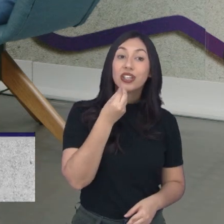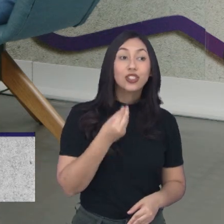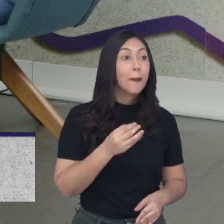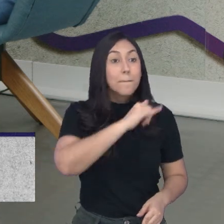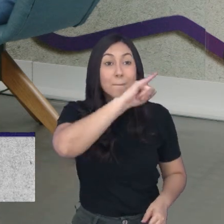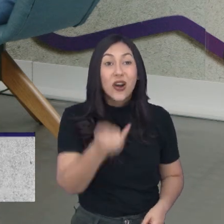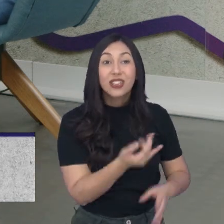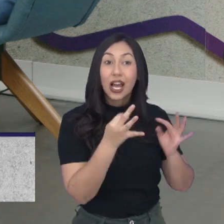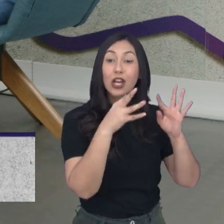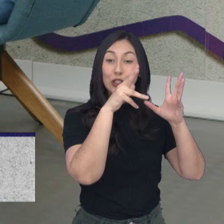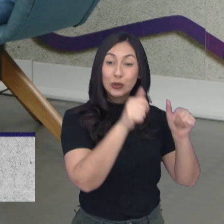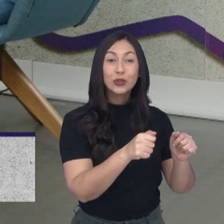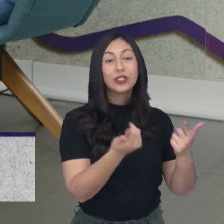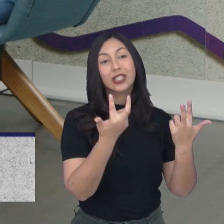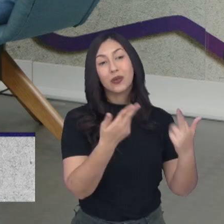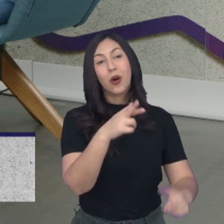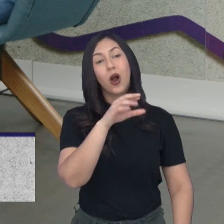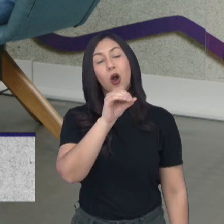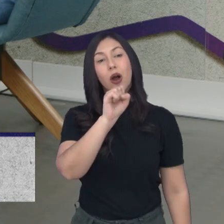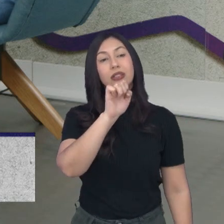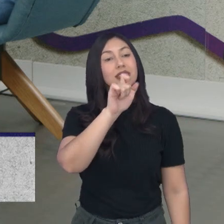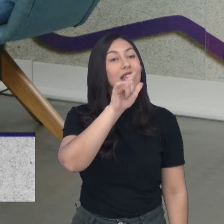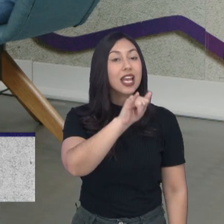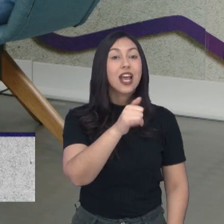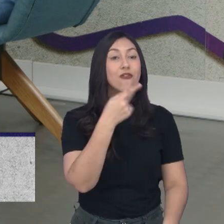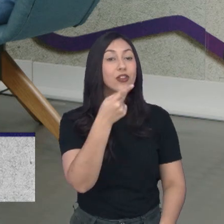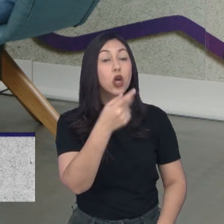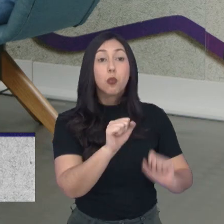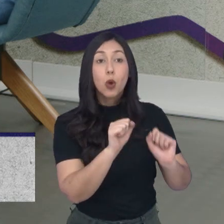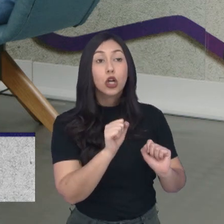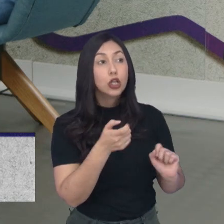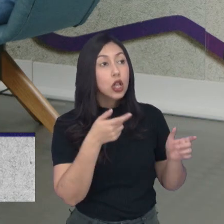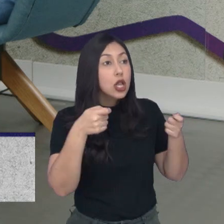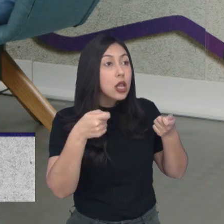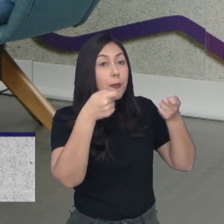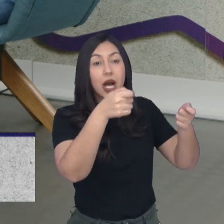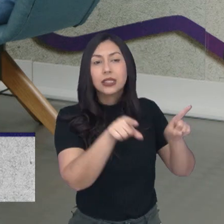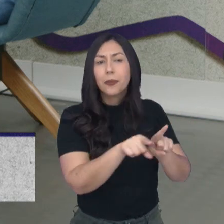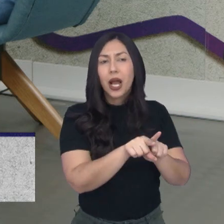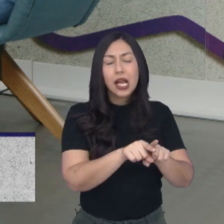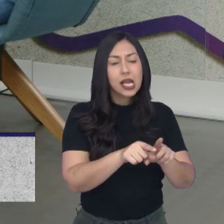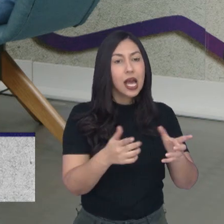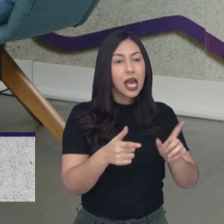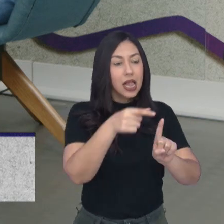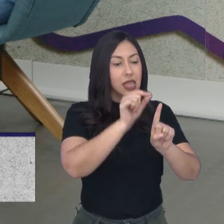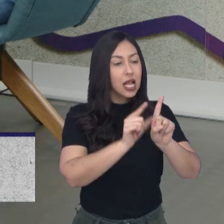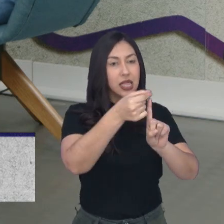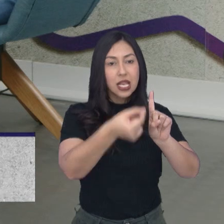tudo, né, Carla? Como a do Roseli estava falando, você consegue reaproveitar, congelar, mas usar casca, usar, em vez de usar o ovo,